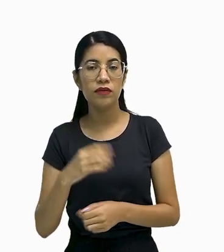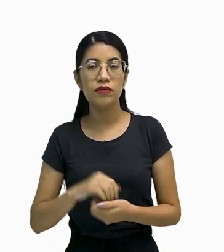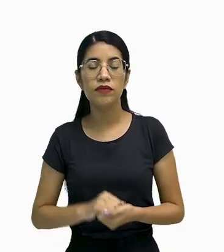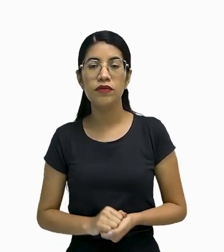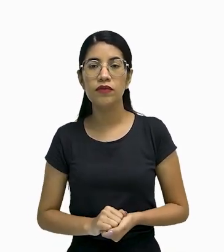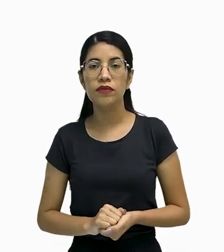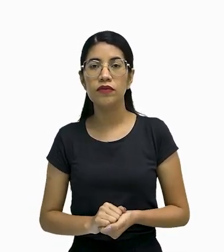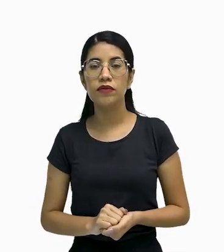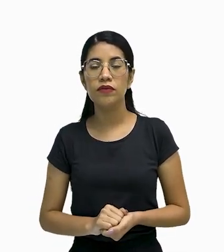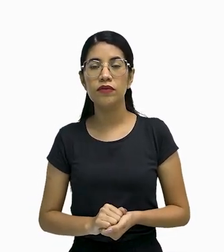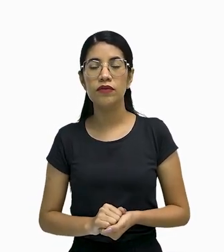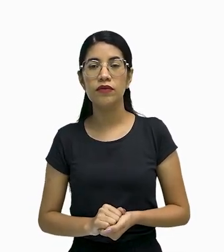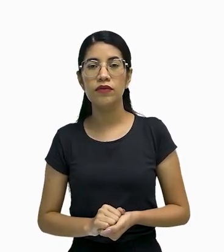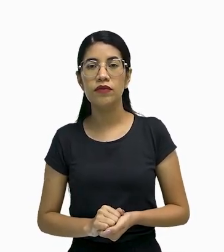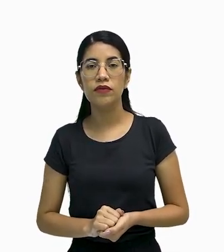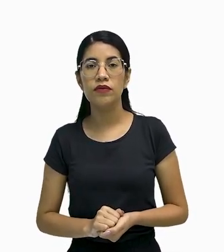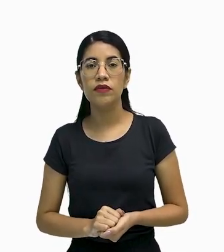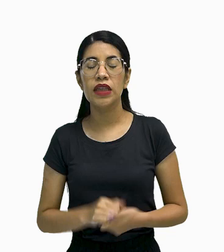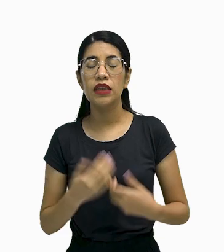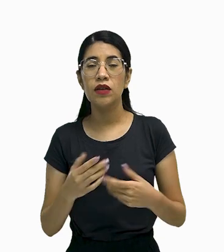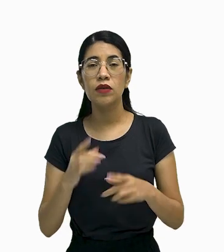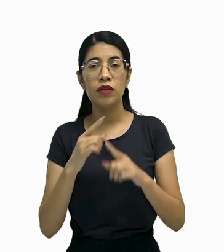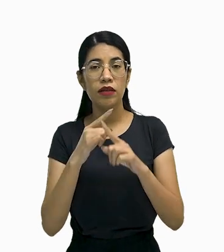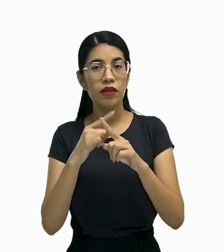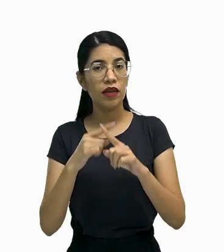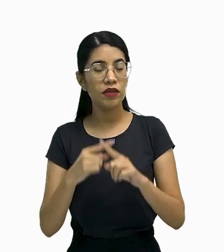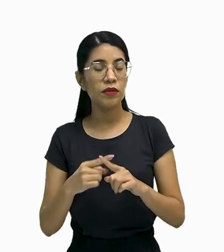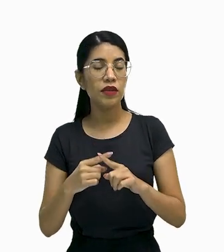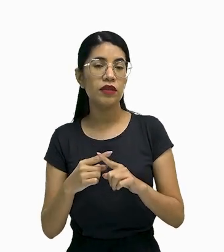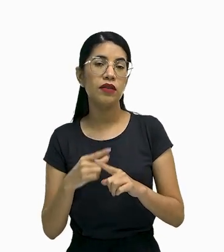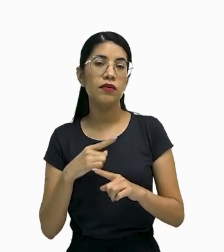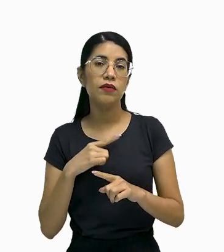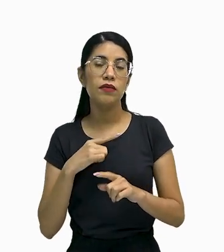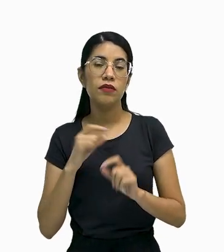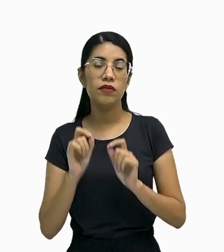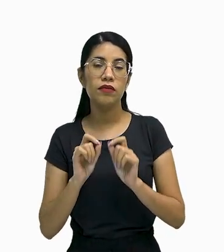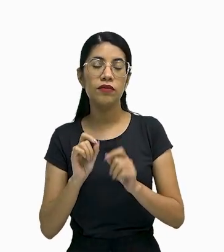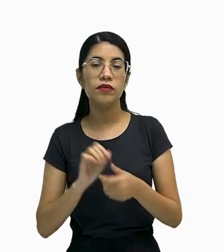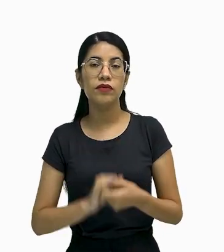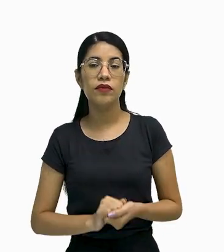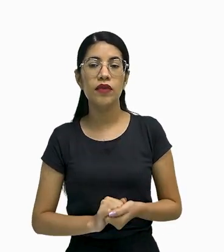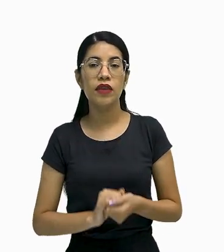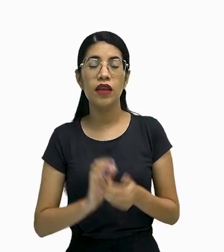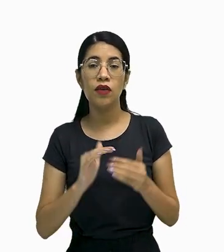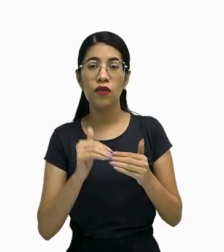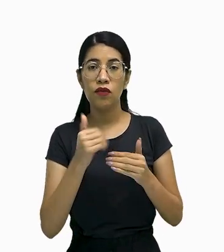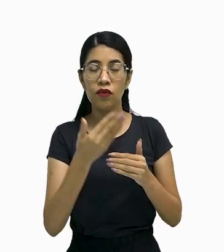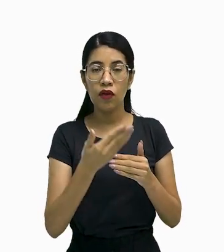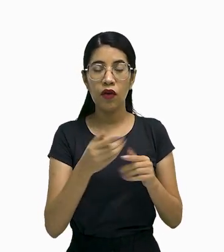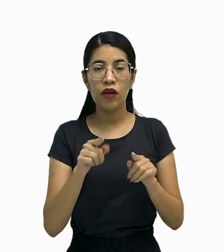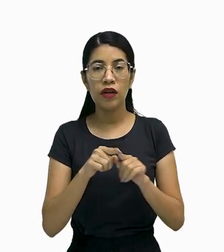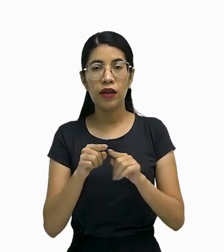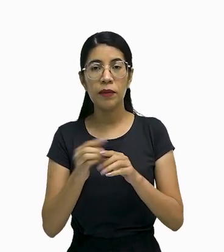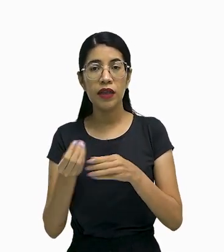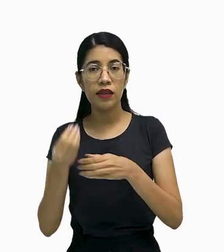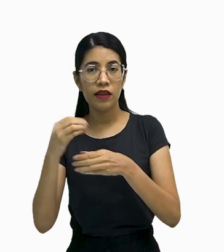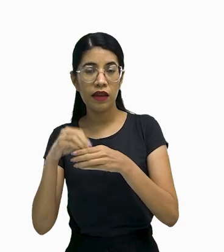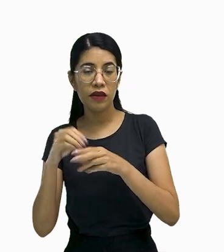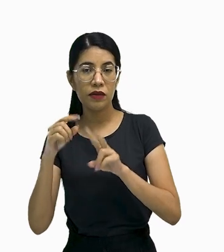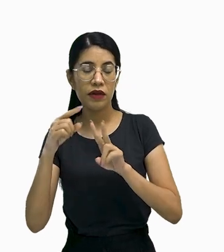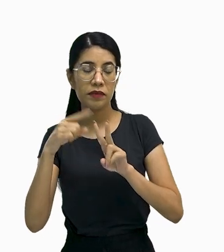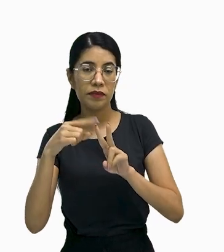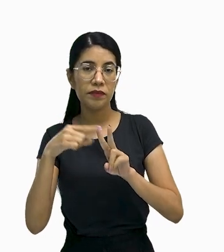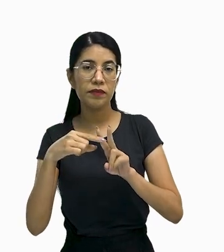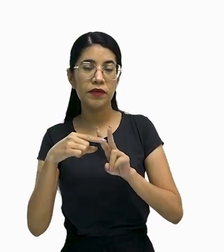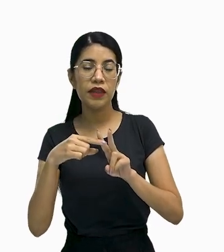Turma, nessa multiplicação, como nós temos um fator fora e um fator dentro da